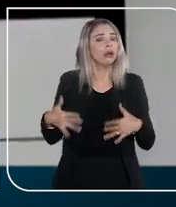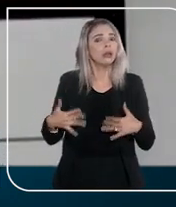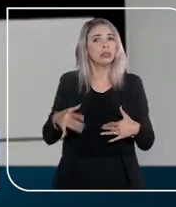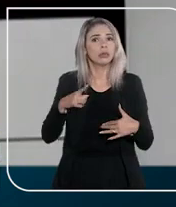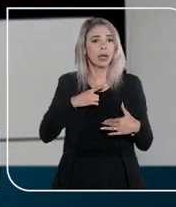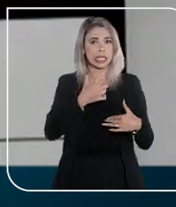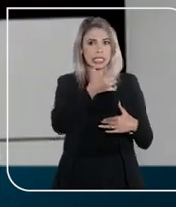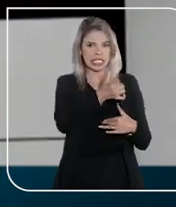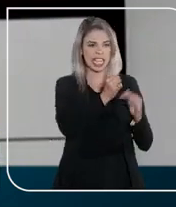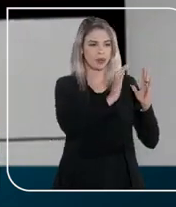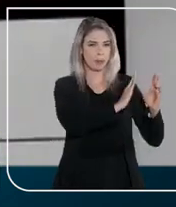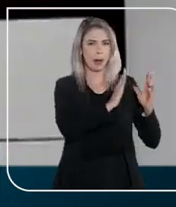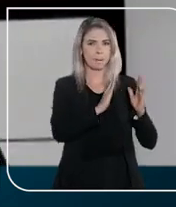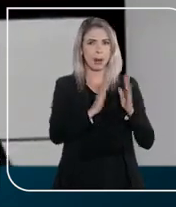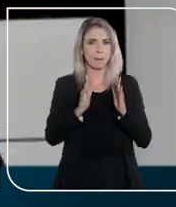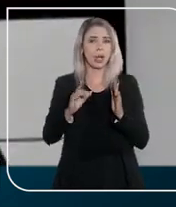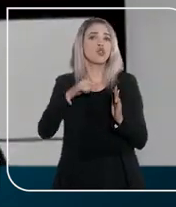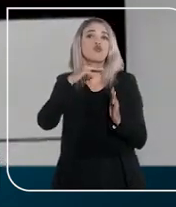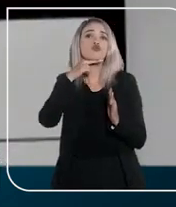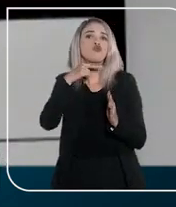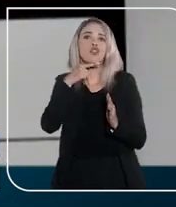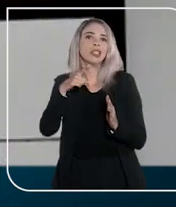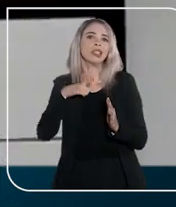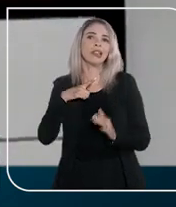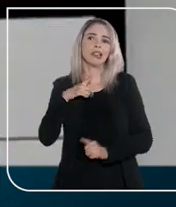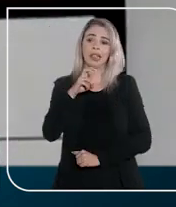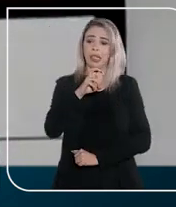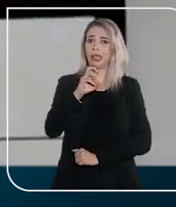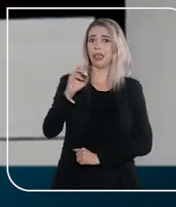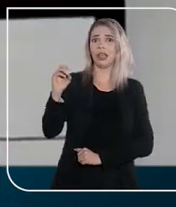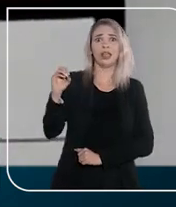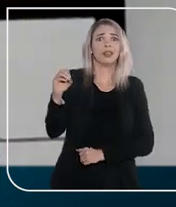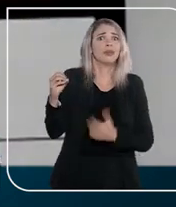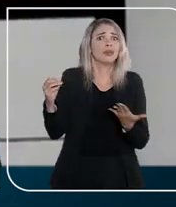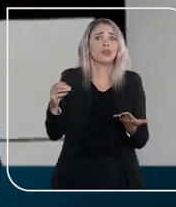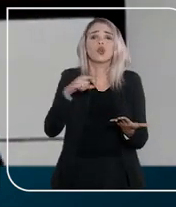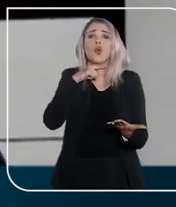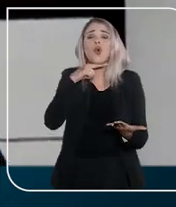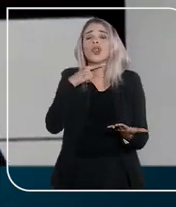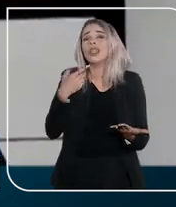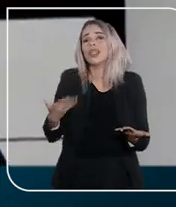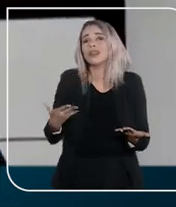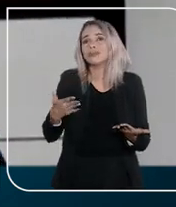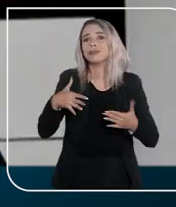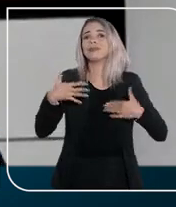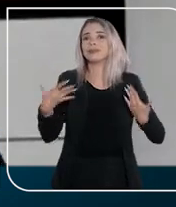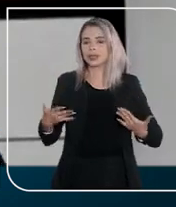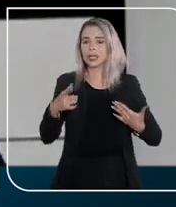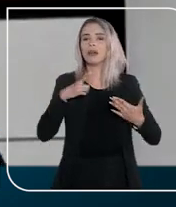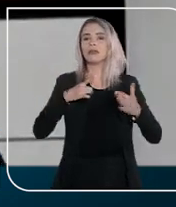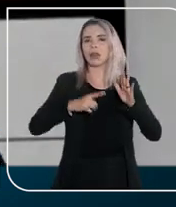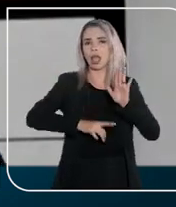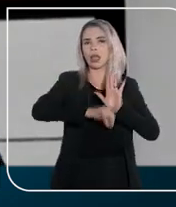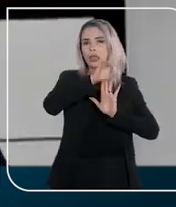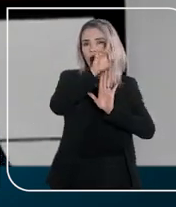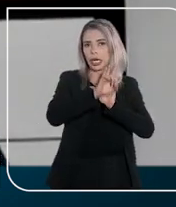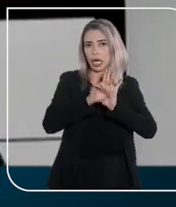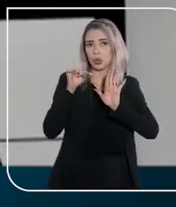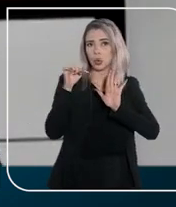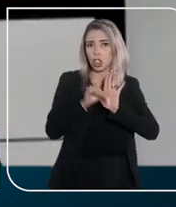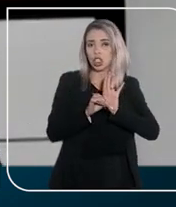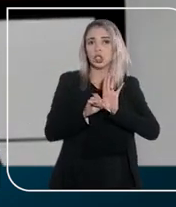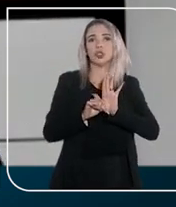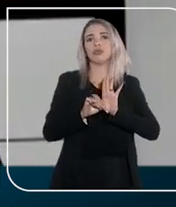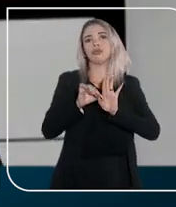6 fases, eu não conseguir nem prover as 500 vagas necessárias. Então, a aplicação do decreto, ela não é por